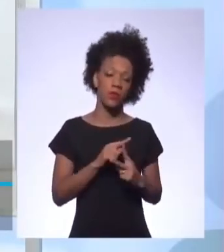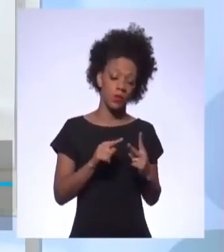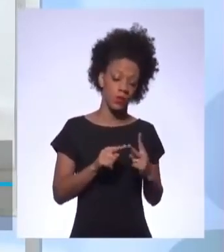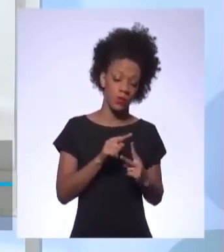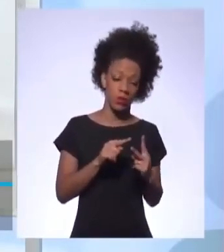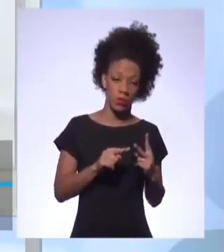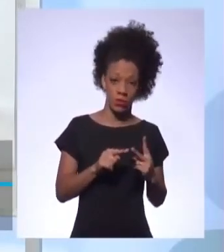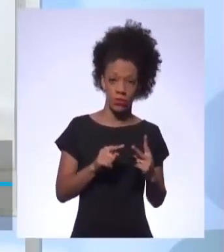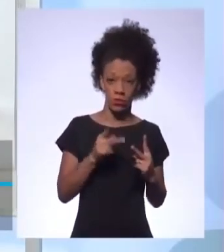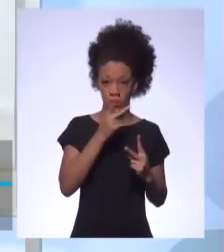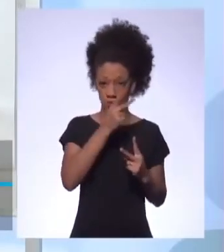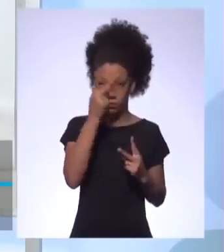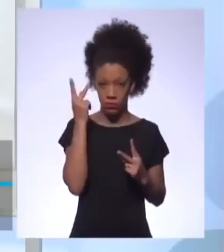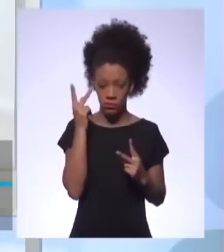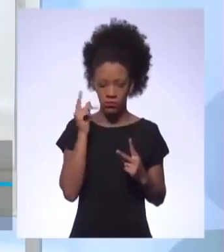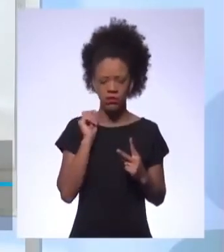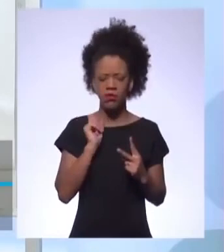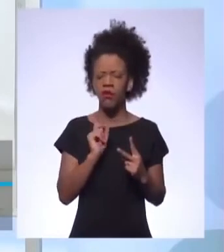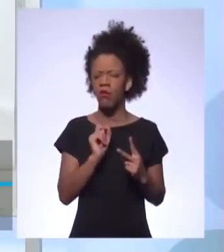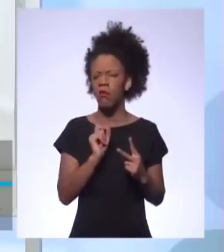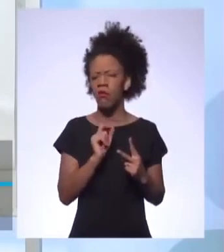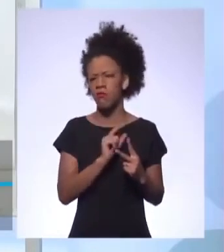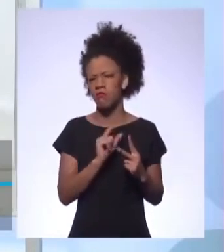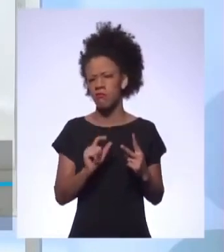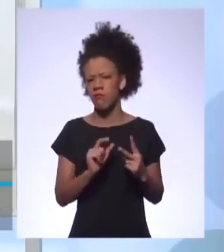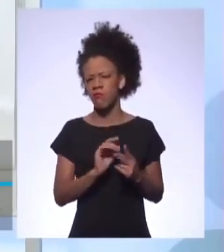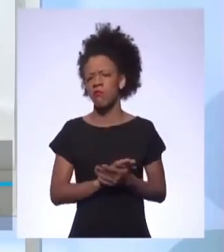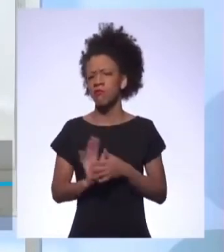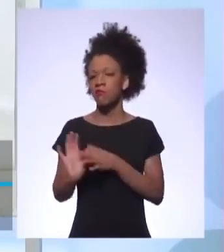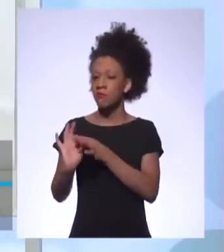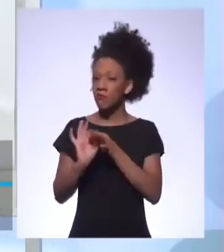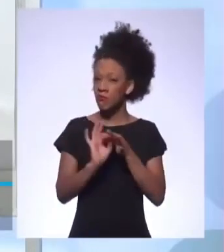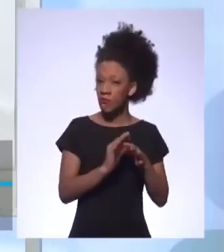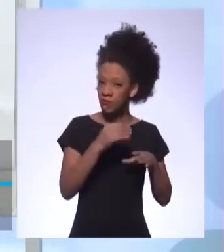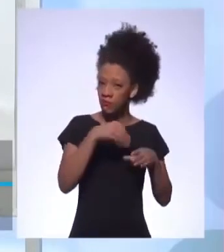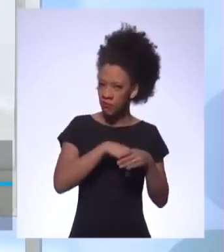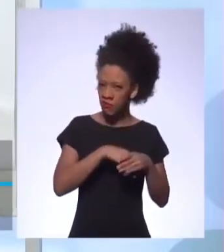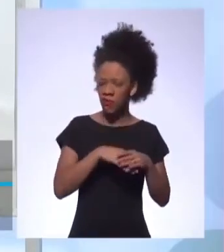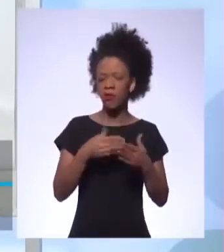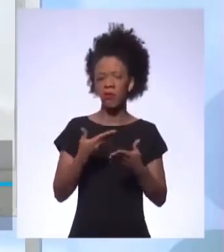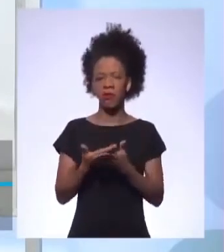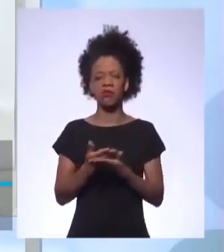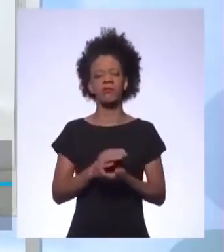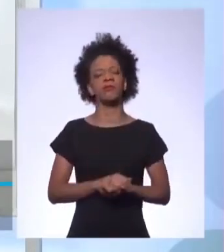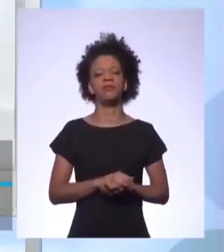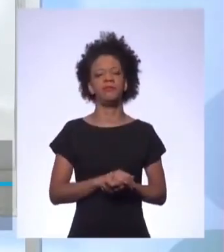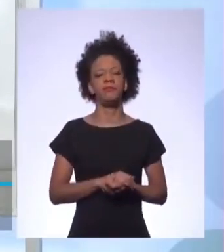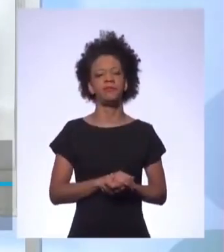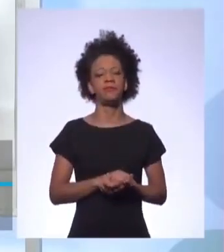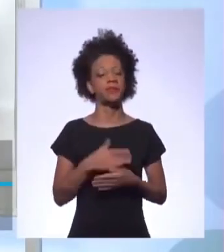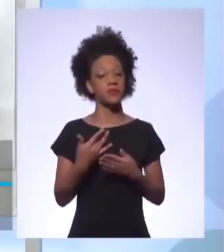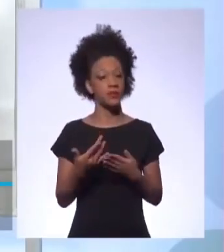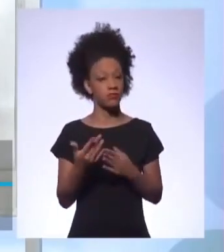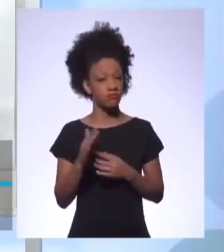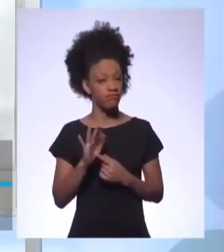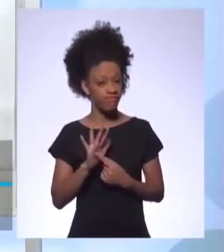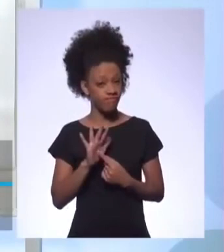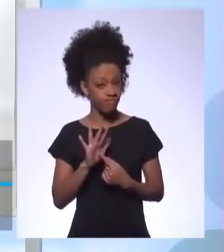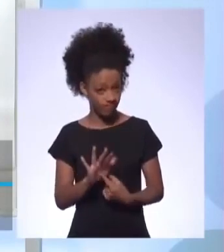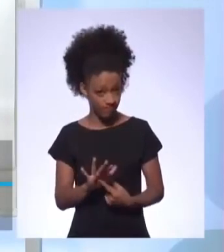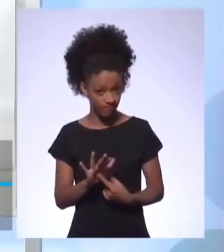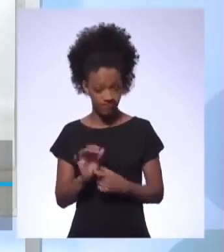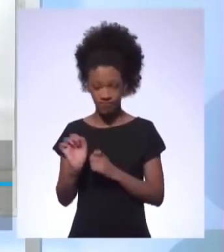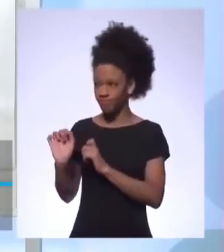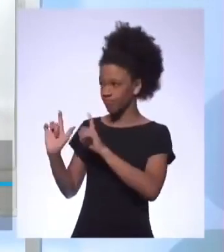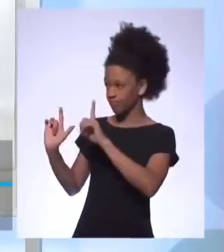pessoas e eu perguntei a eles quem eles são, dentro desse contexto da nossa aula. Então, você vai ver agora, você vai ouvir e